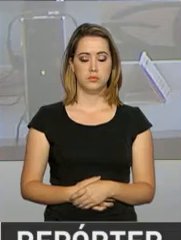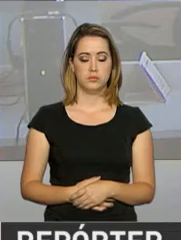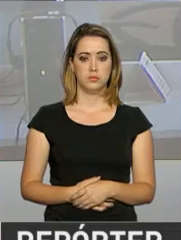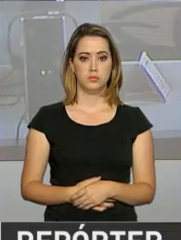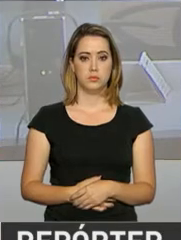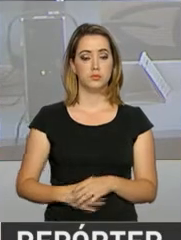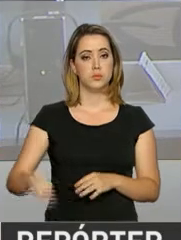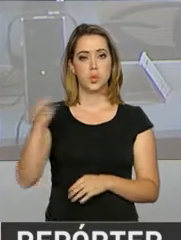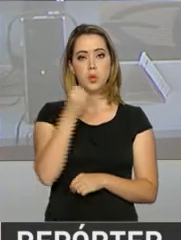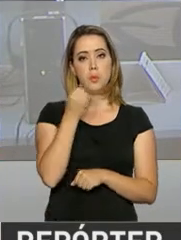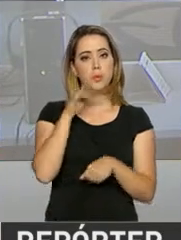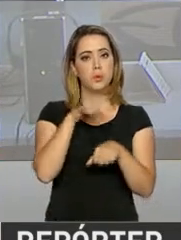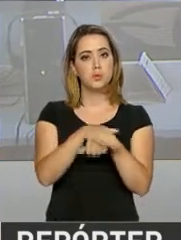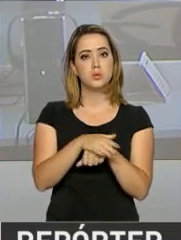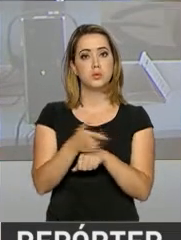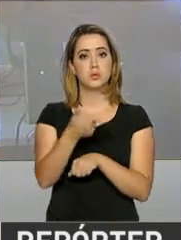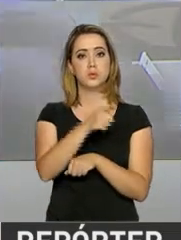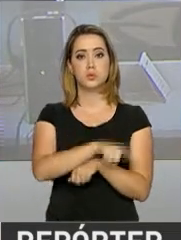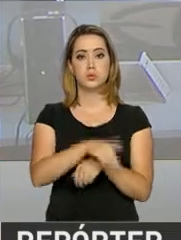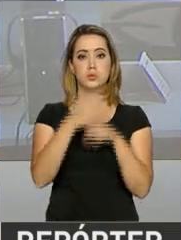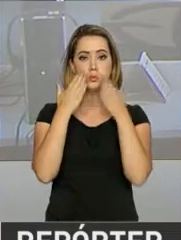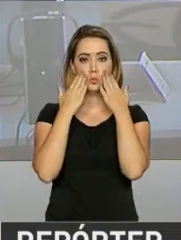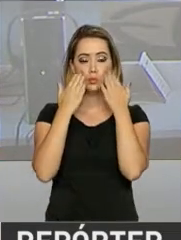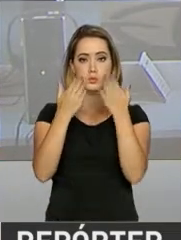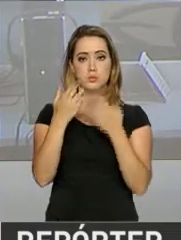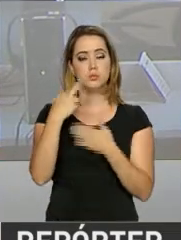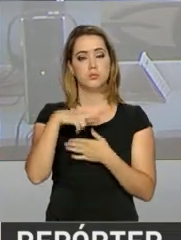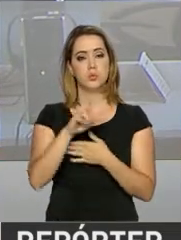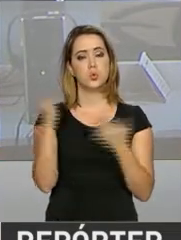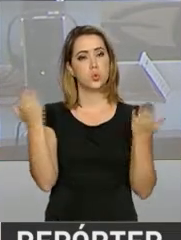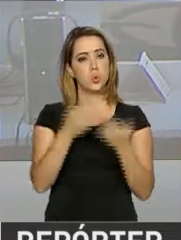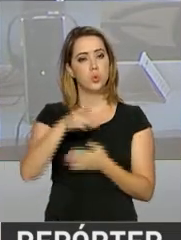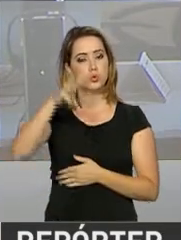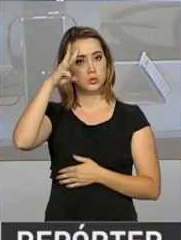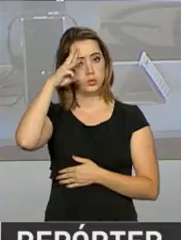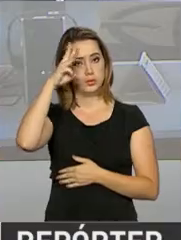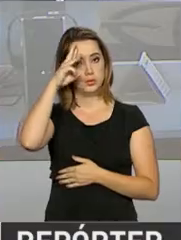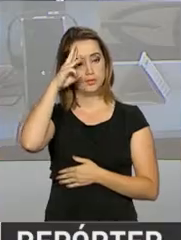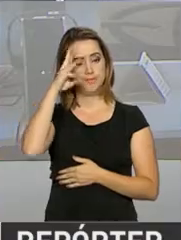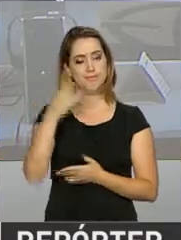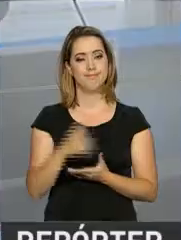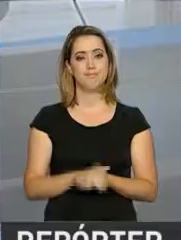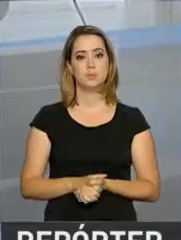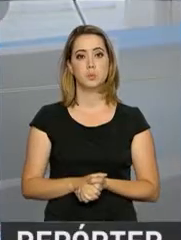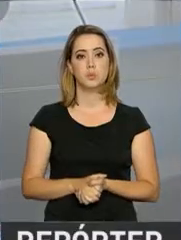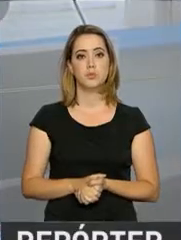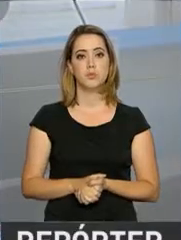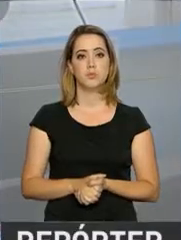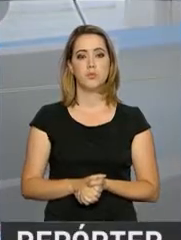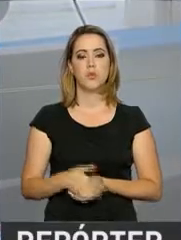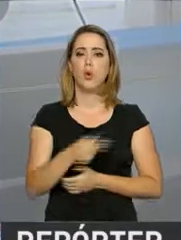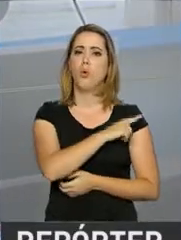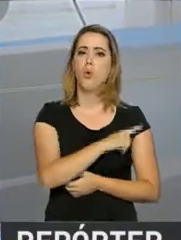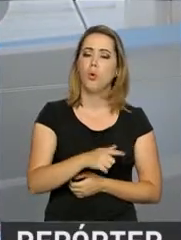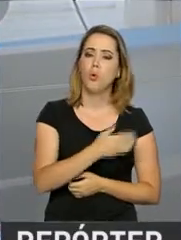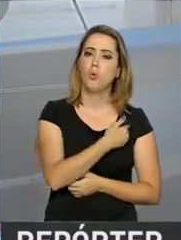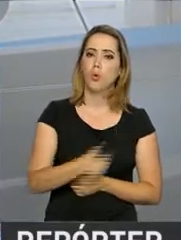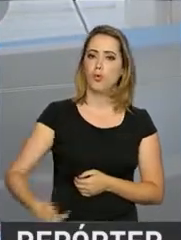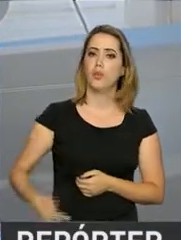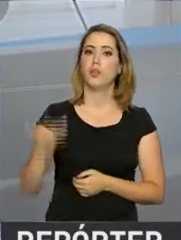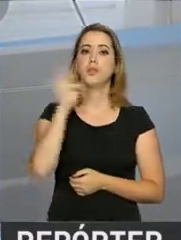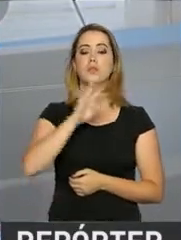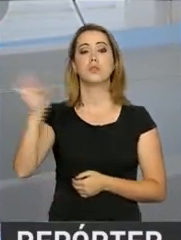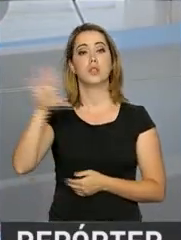olá boa noite no ar a última edição desta terça-feira do repórter nbr o governo federal vai